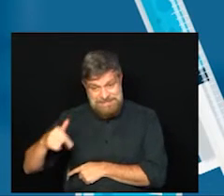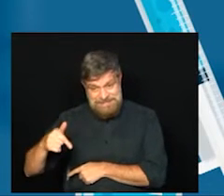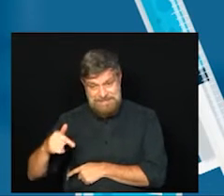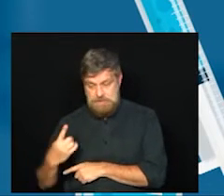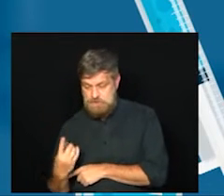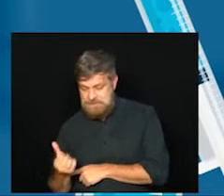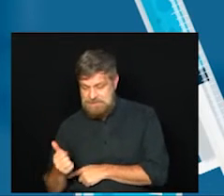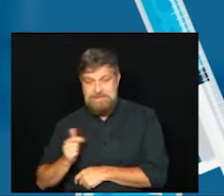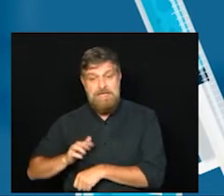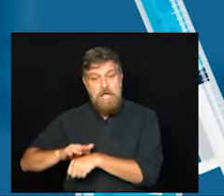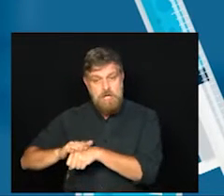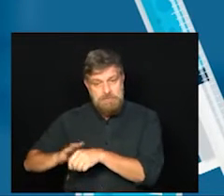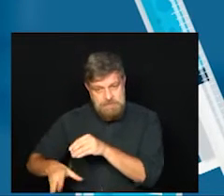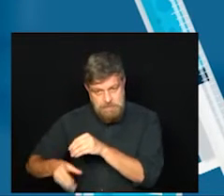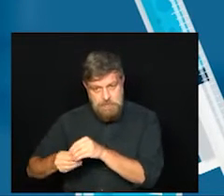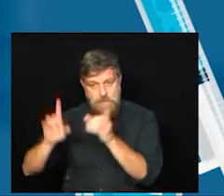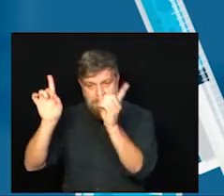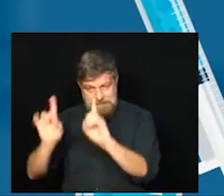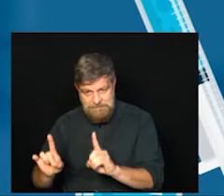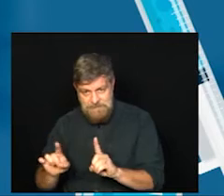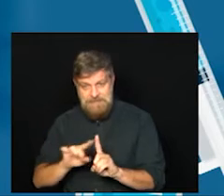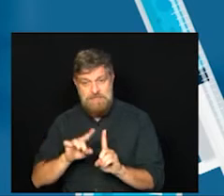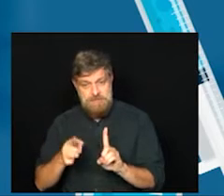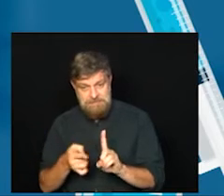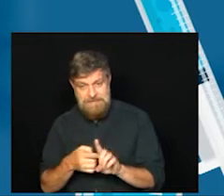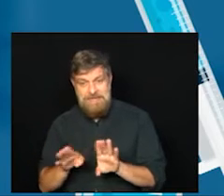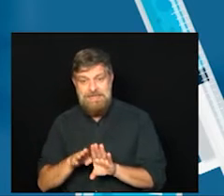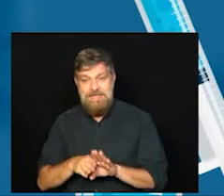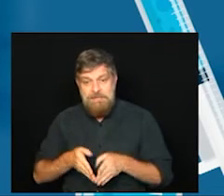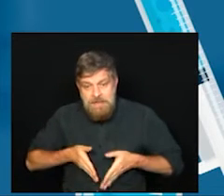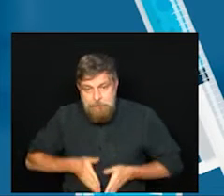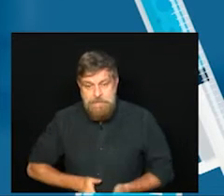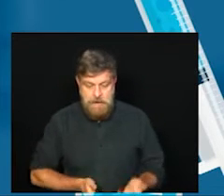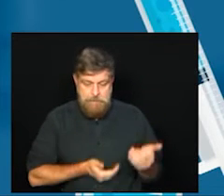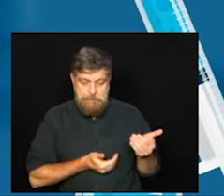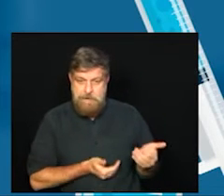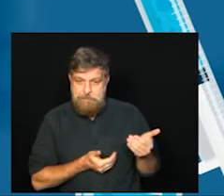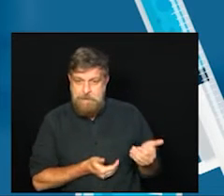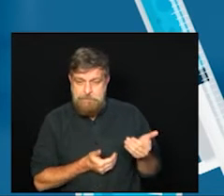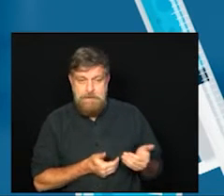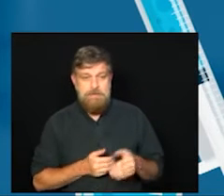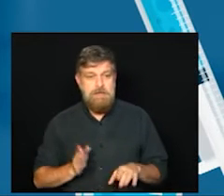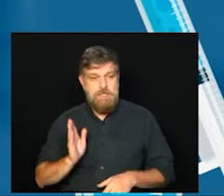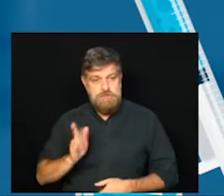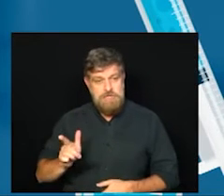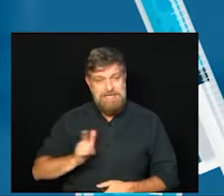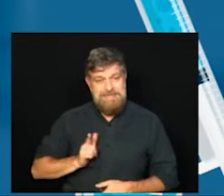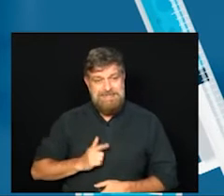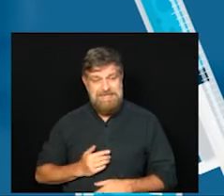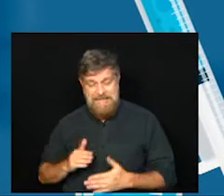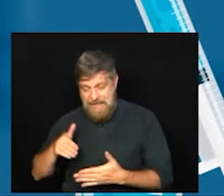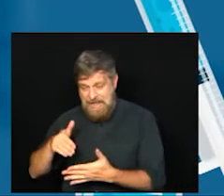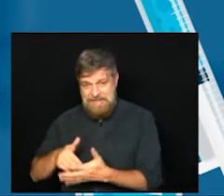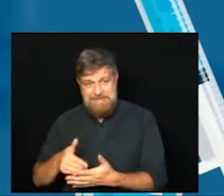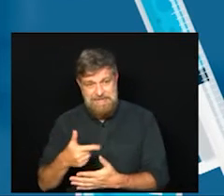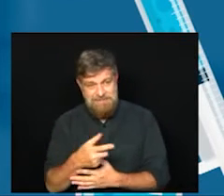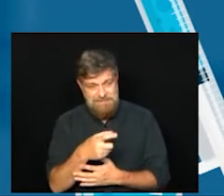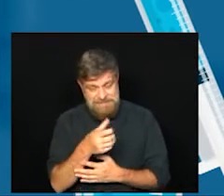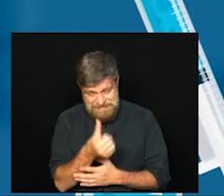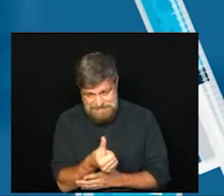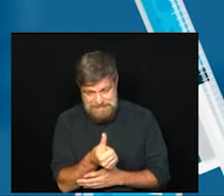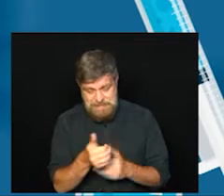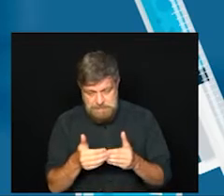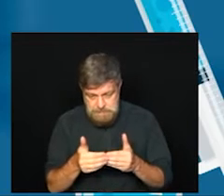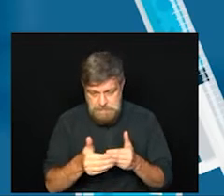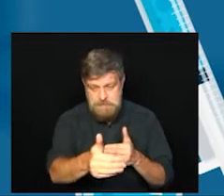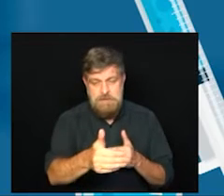tenham comorbidades, deficiências, gestantes e puérperas, de 18 a 25 de agosto. No dia 26 de